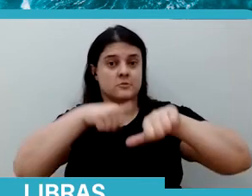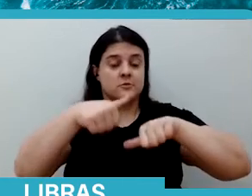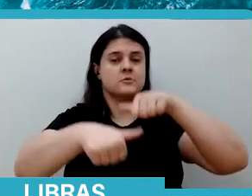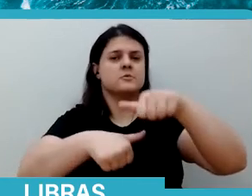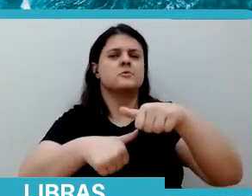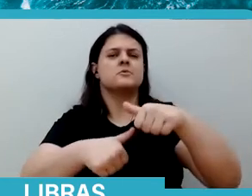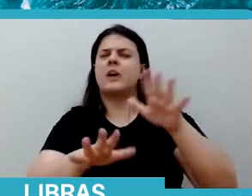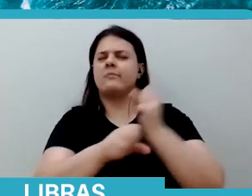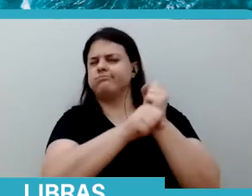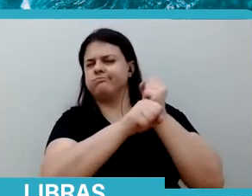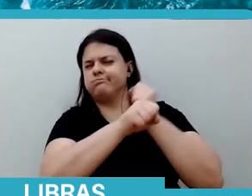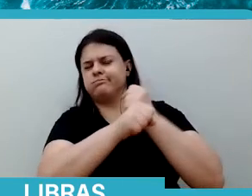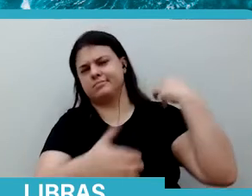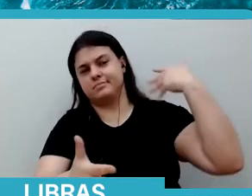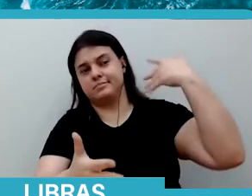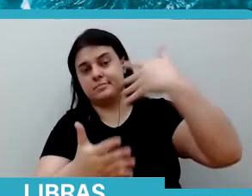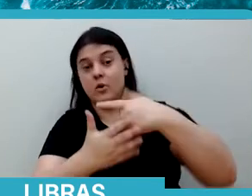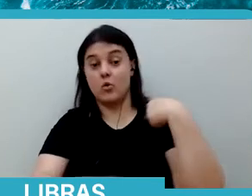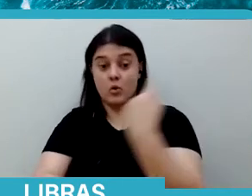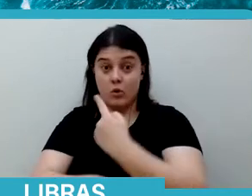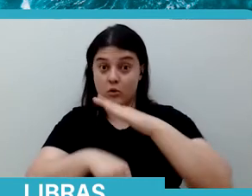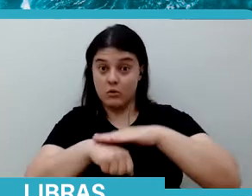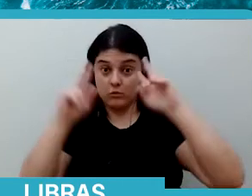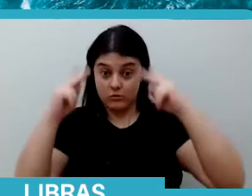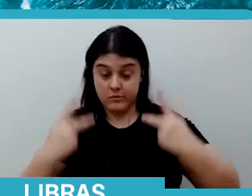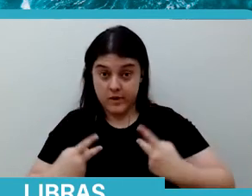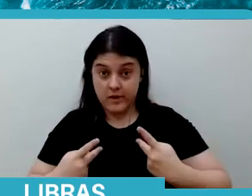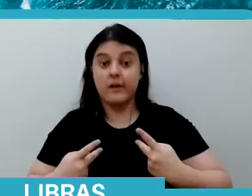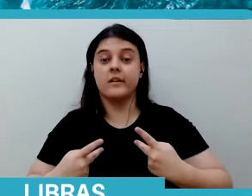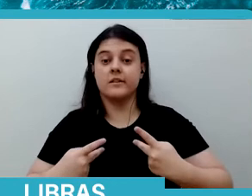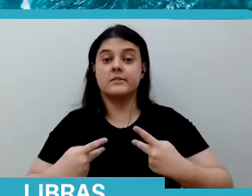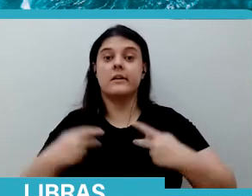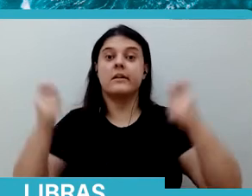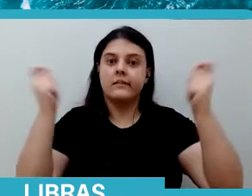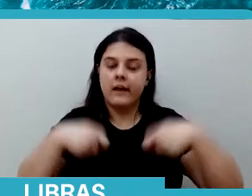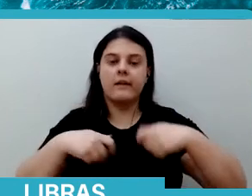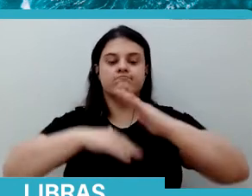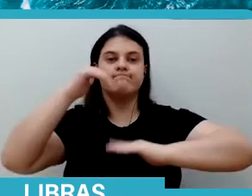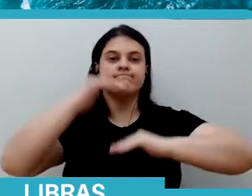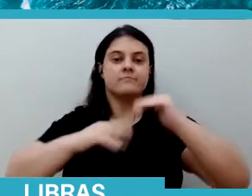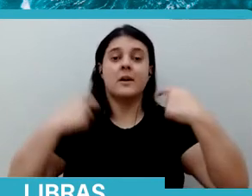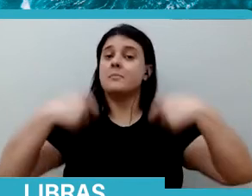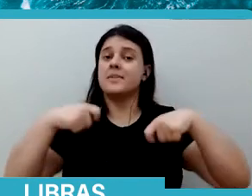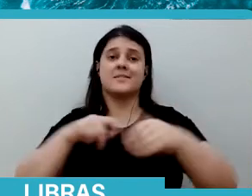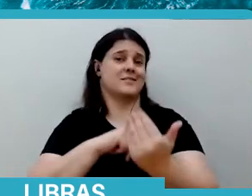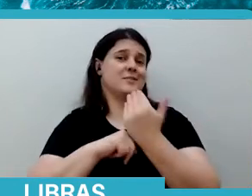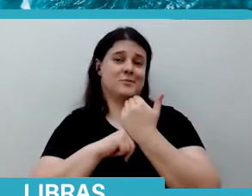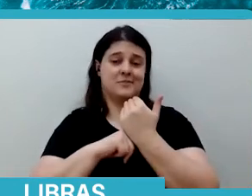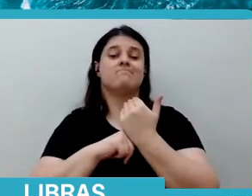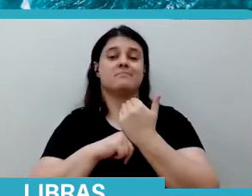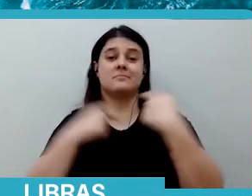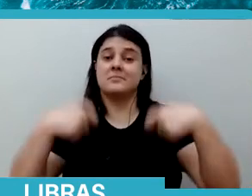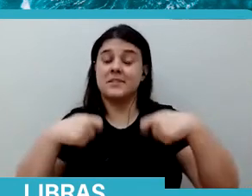ciclos há milhões de anos e nós humanos essa espécie tão recente cheia de potencial que precisa de ajuda né